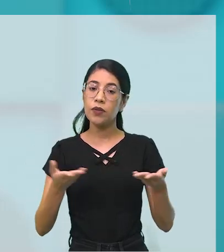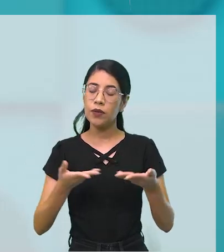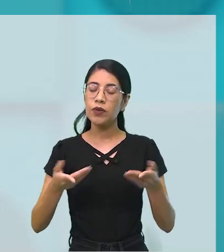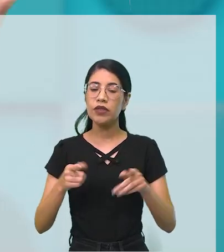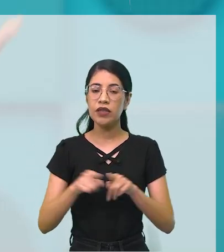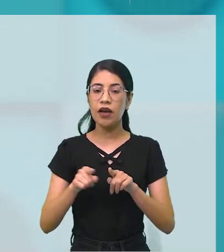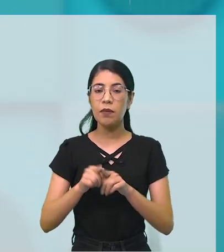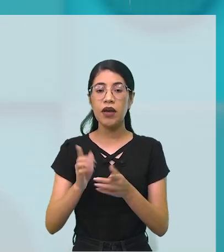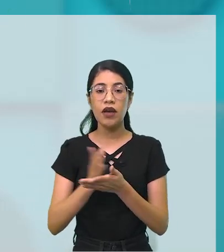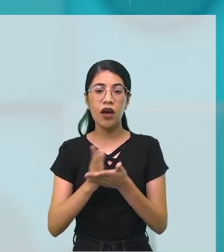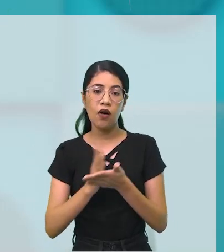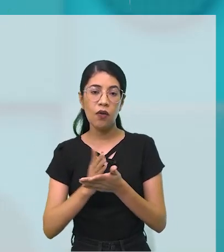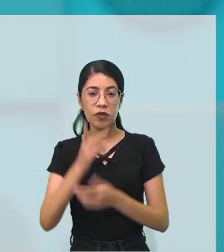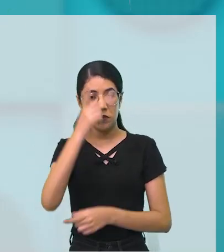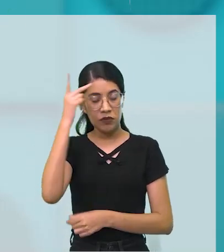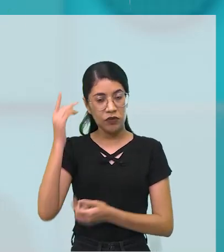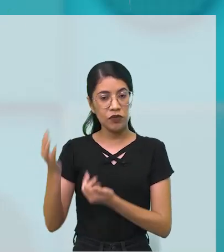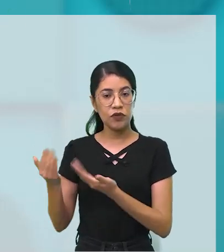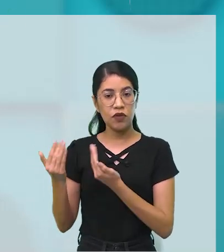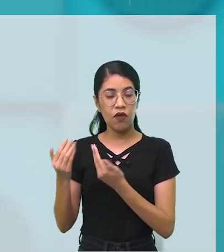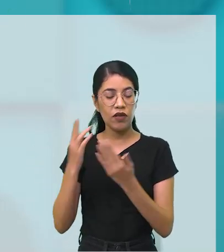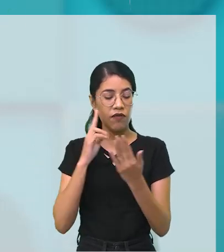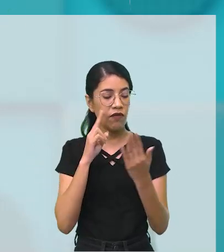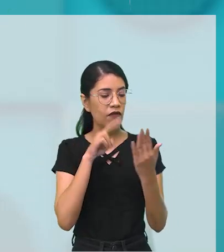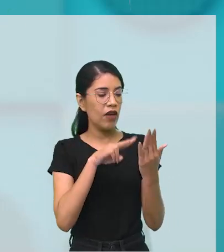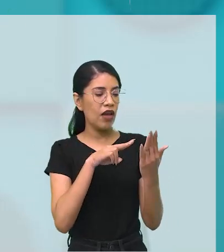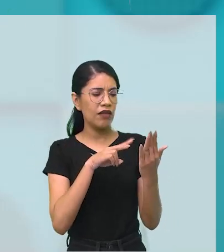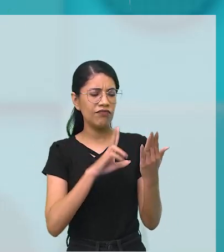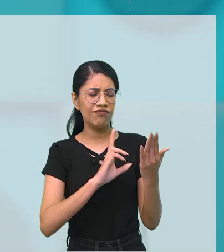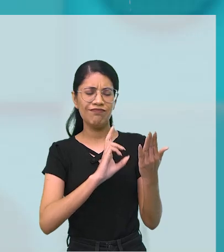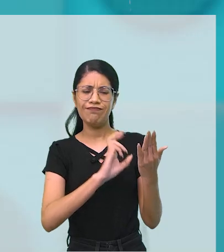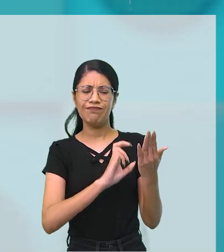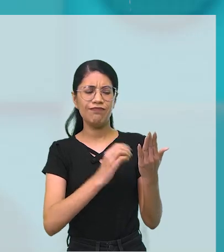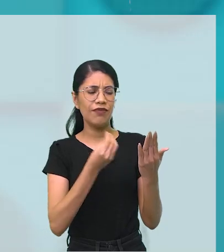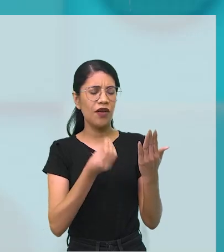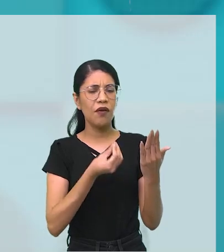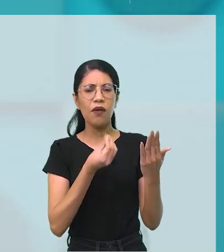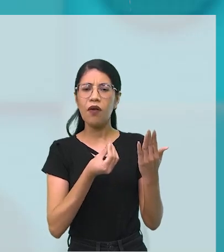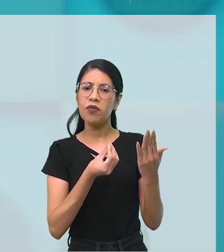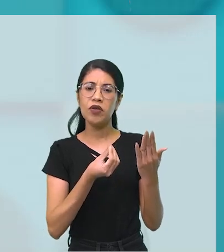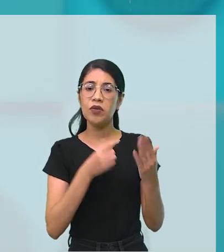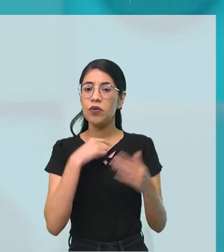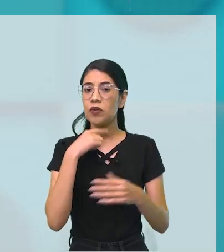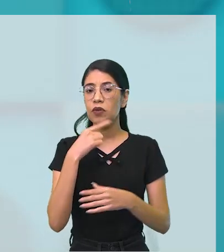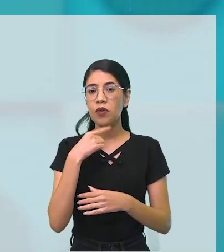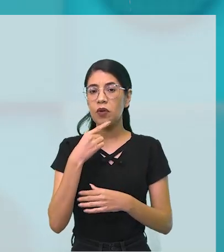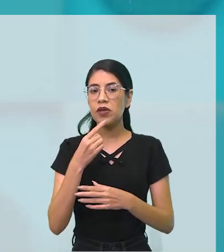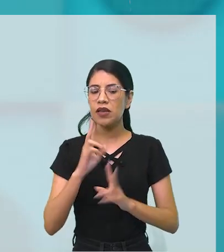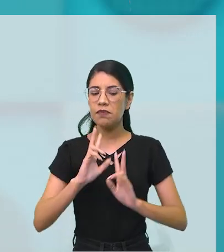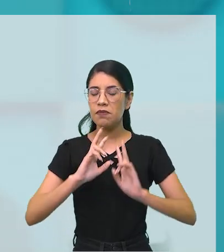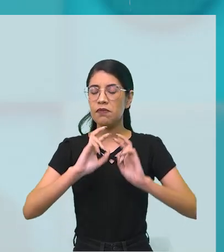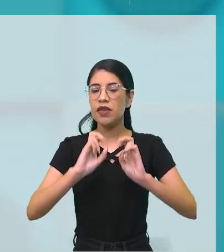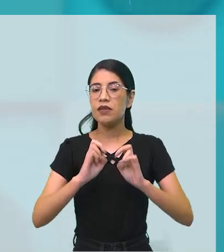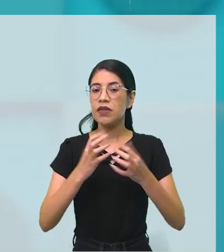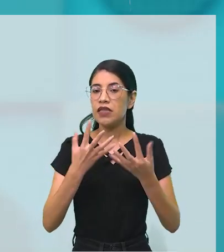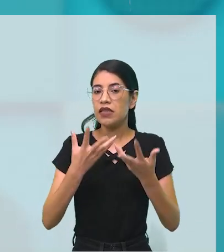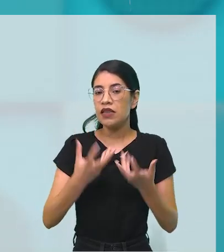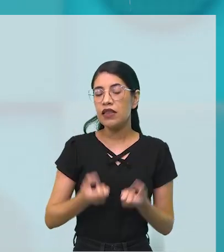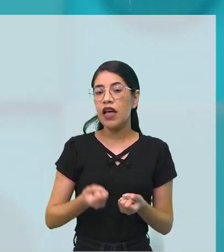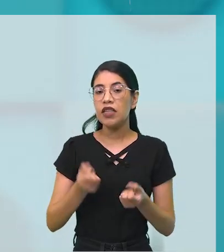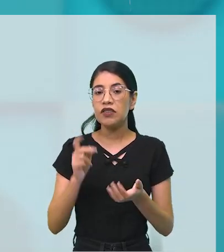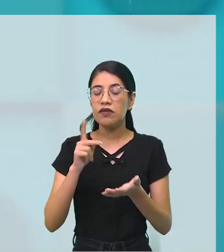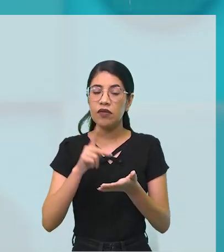muitos jovens se olham no espelho e não se reconhecem. Né? Não conseguem se ver, se aceitar